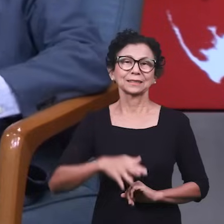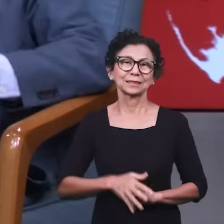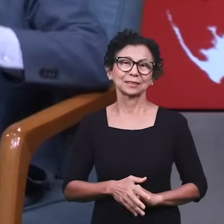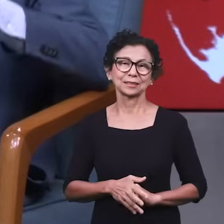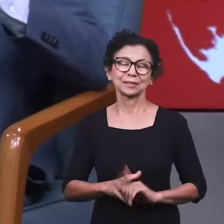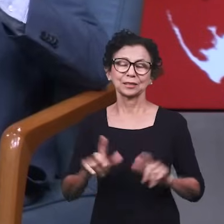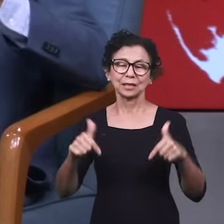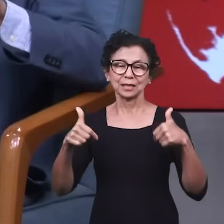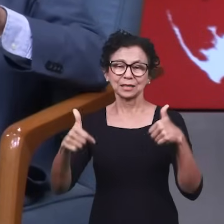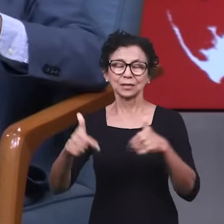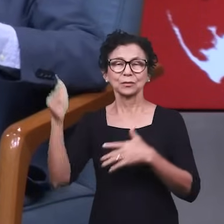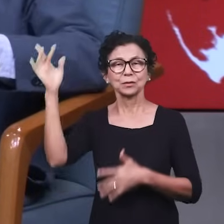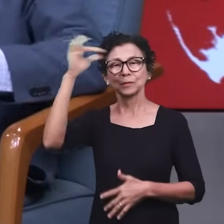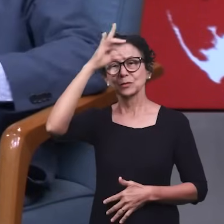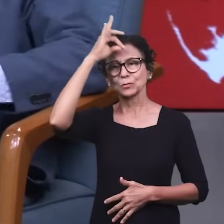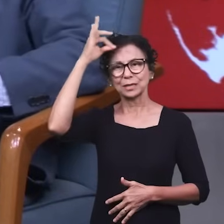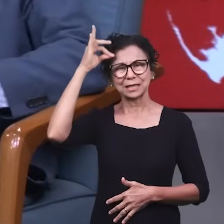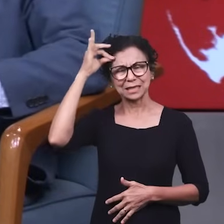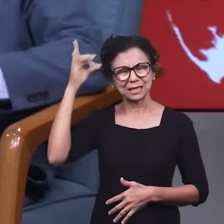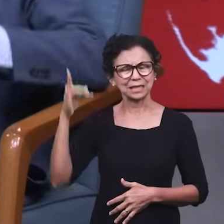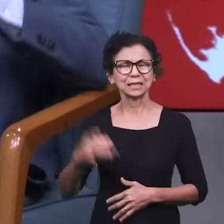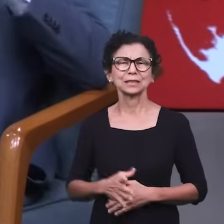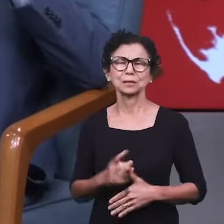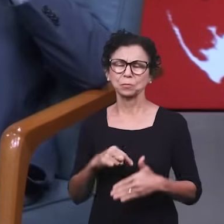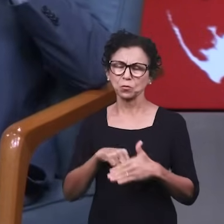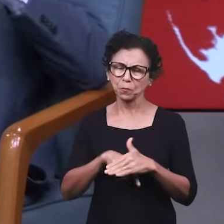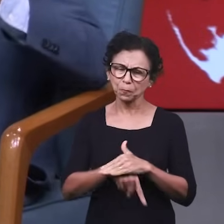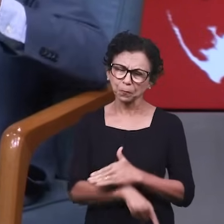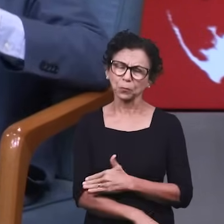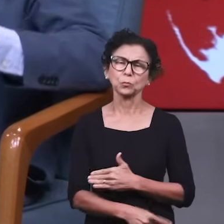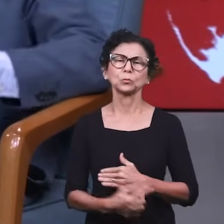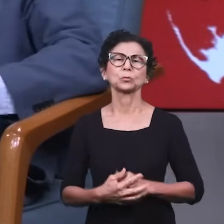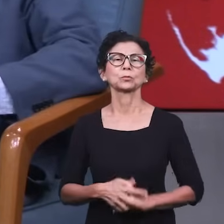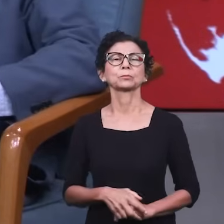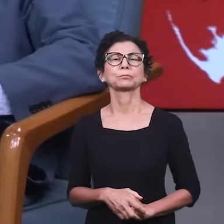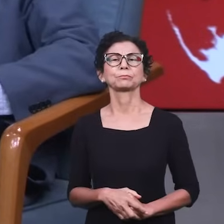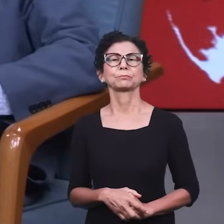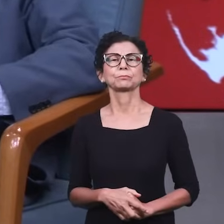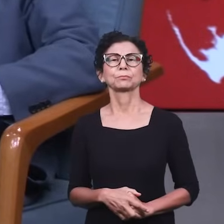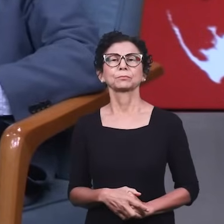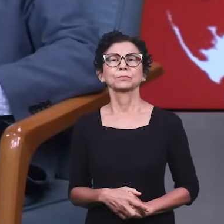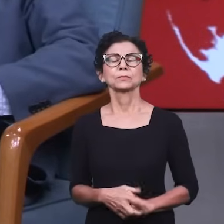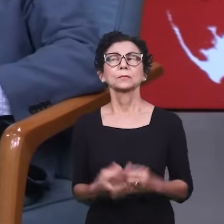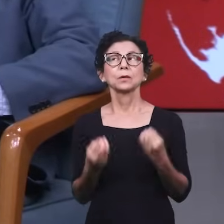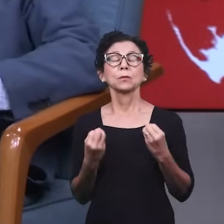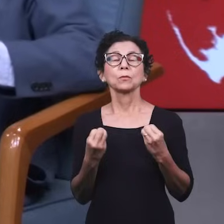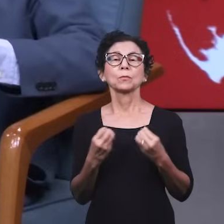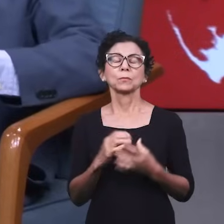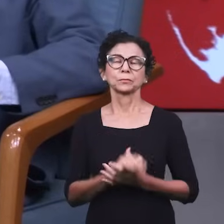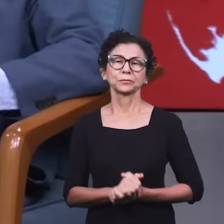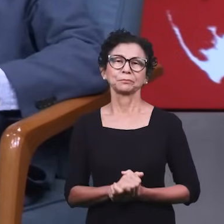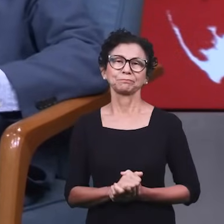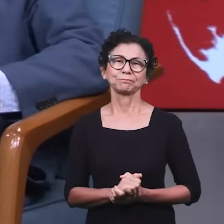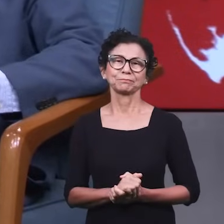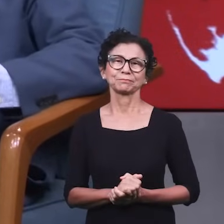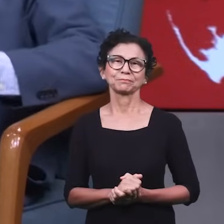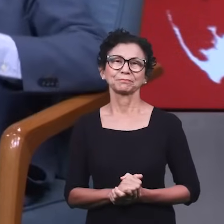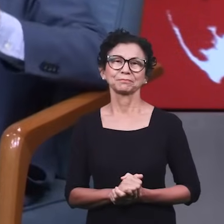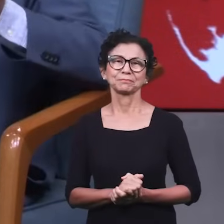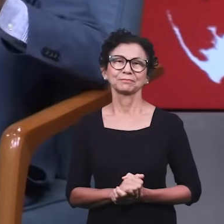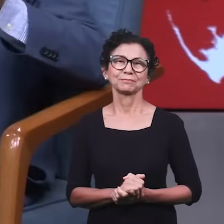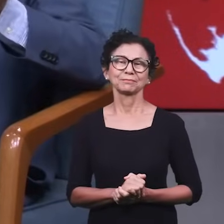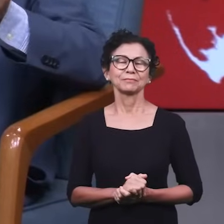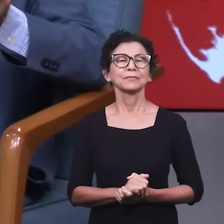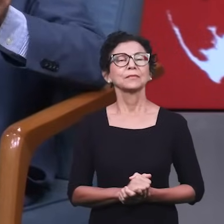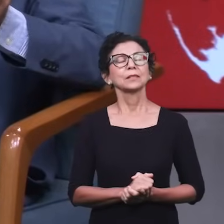Santo seja cada vez mais intensa, seja cada vez com mais profundidade? Como que isso acontece?